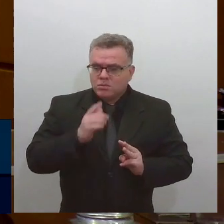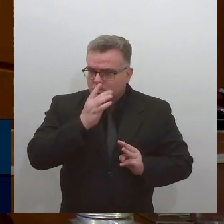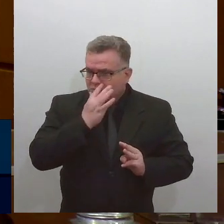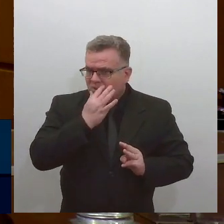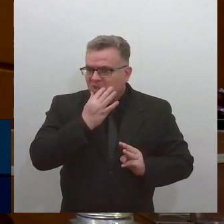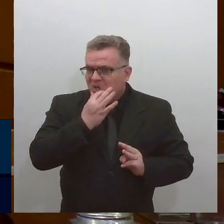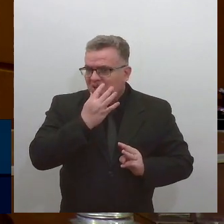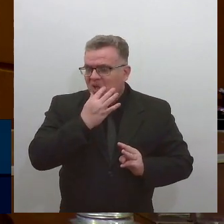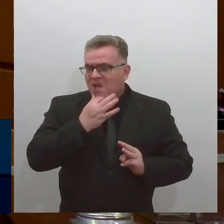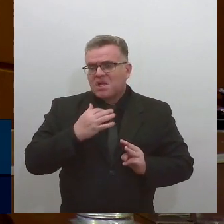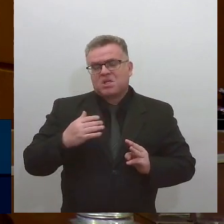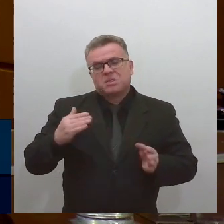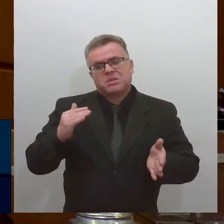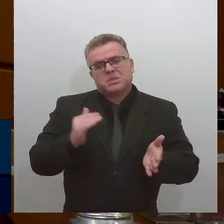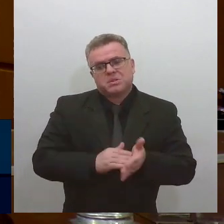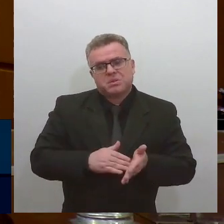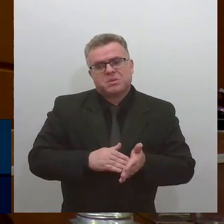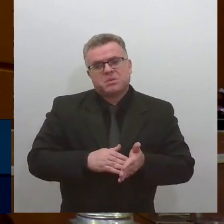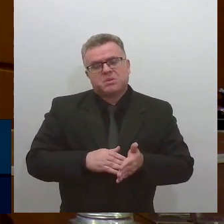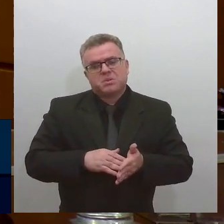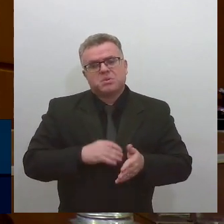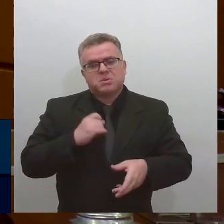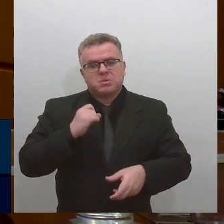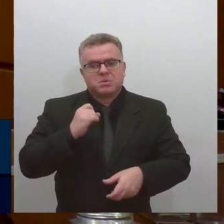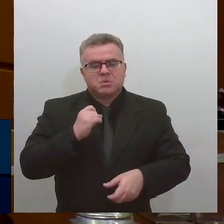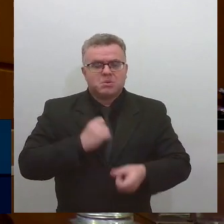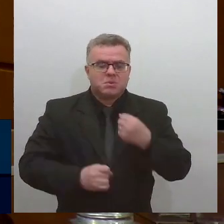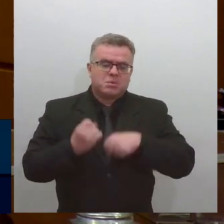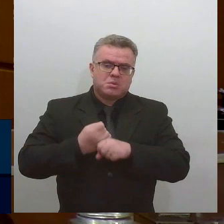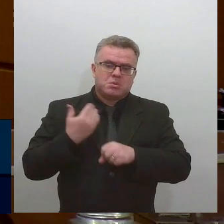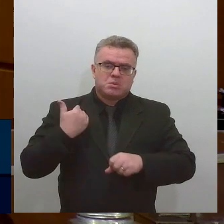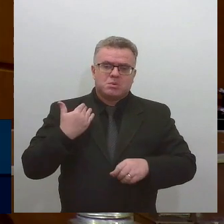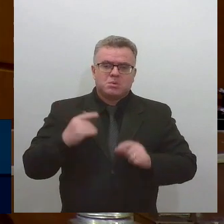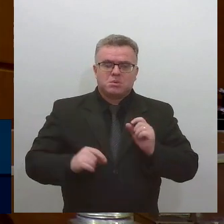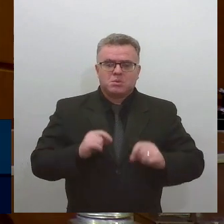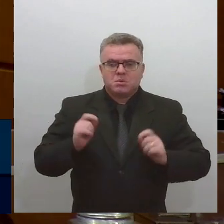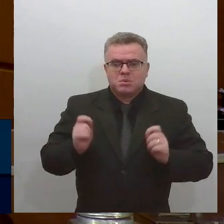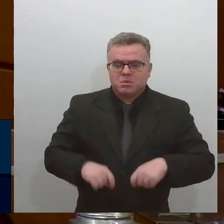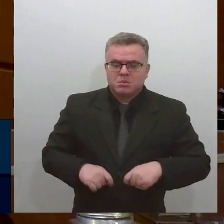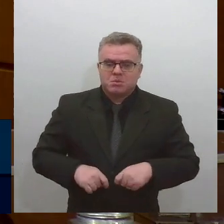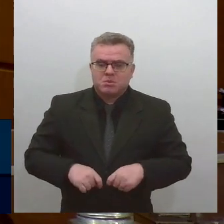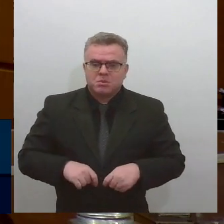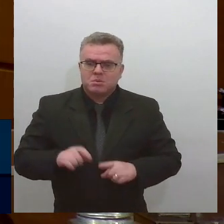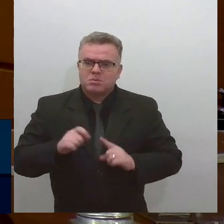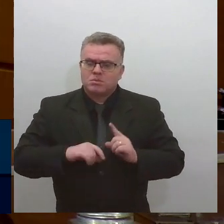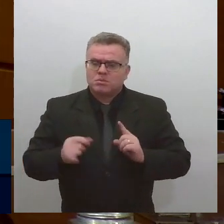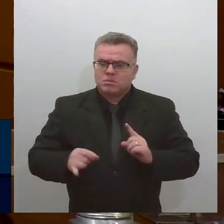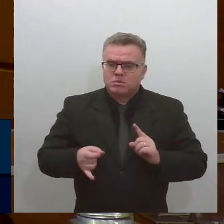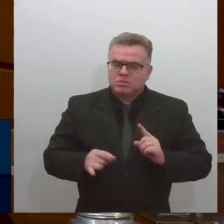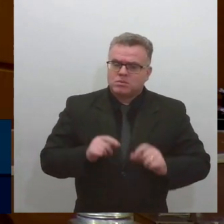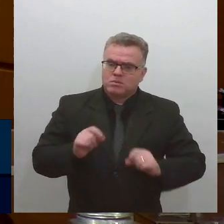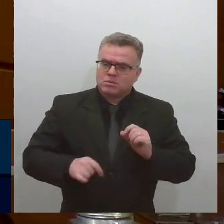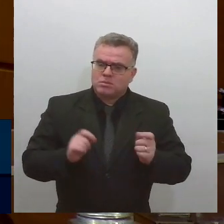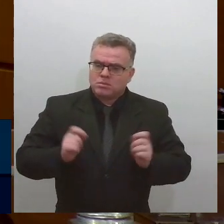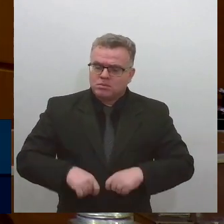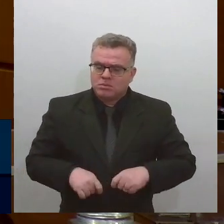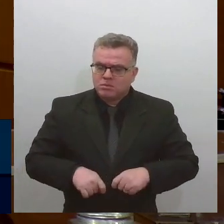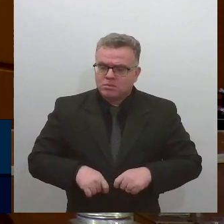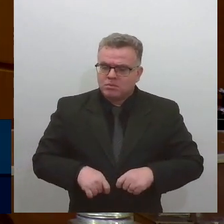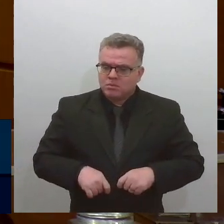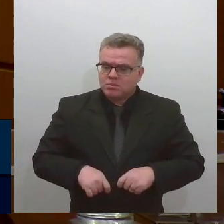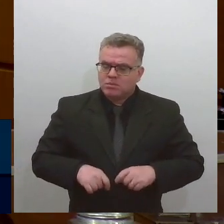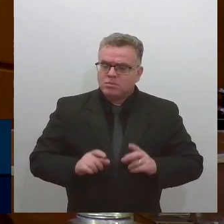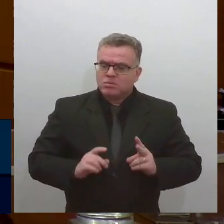dada ordem de serviço em janeiro deste ano é uma obra contratada sobre o regime eh diferenciado de